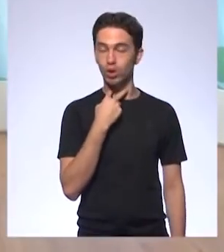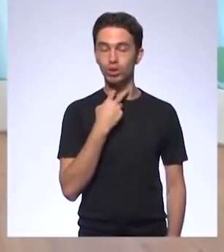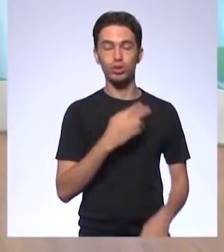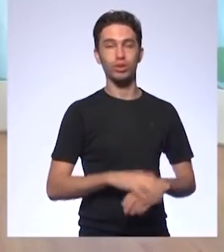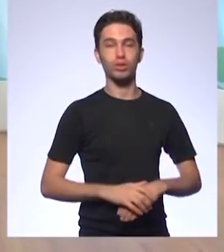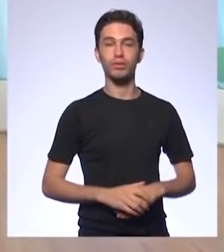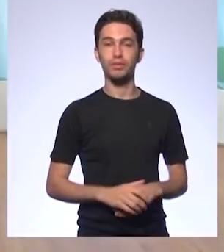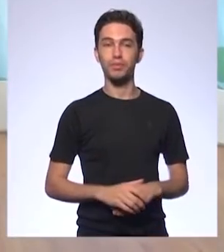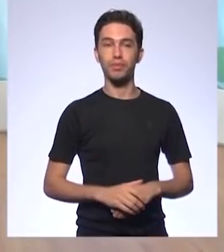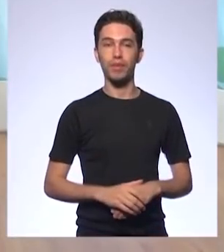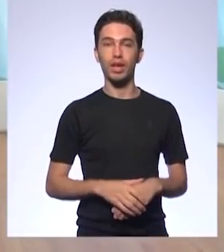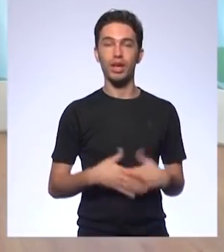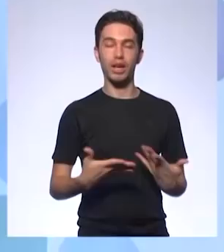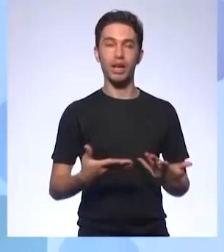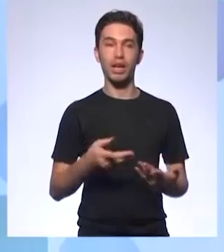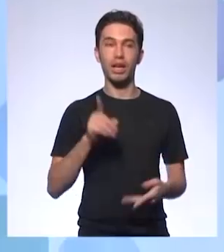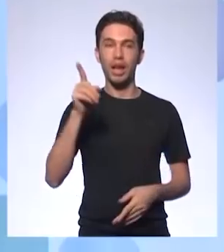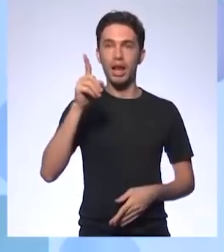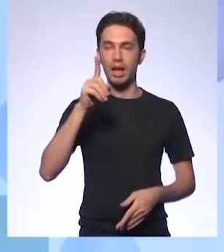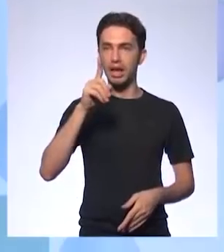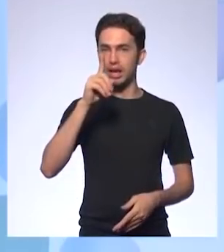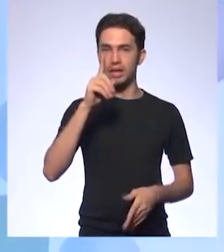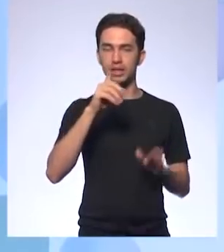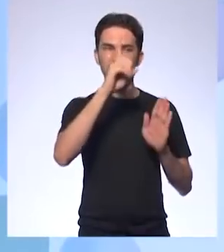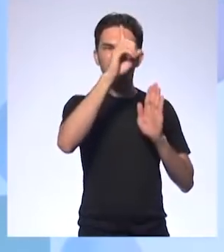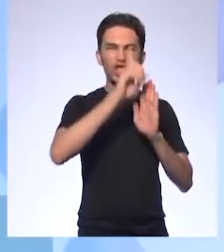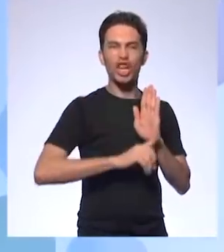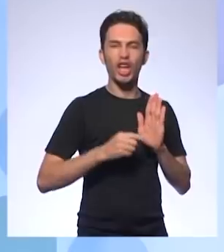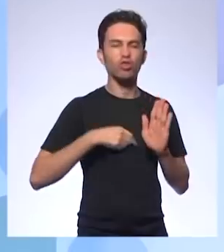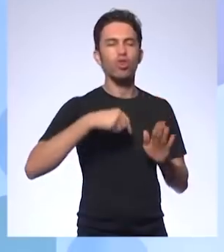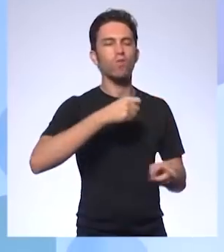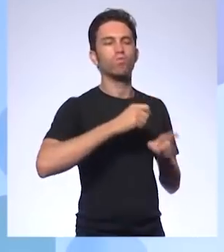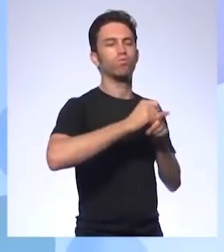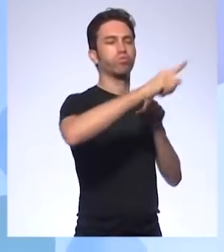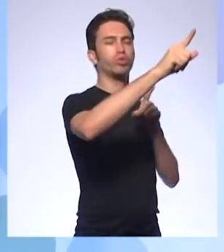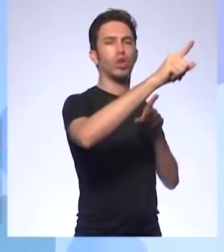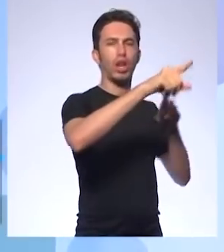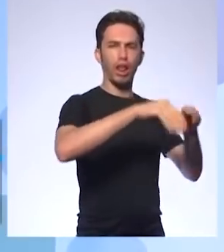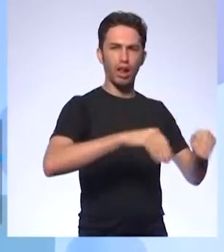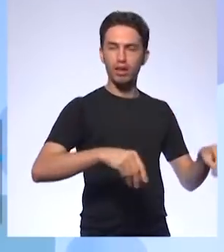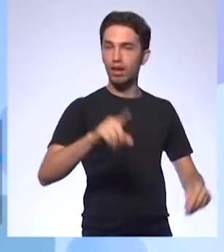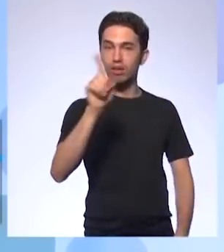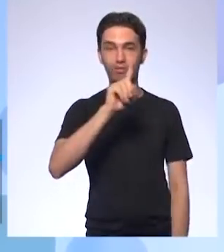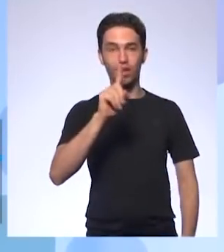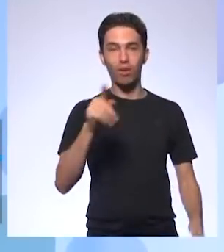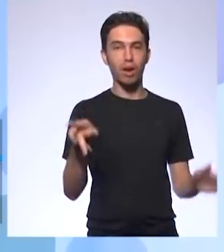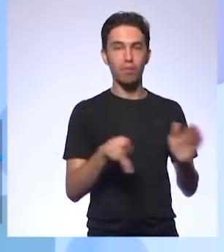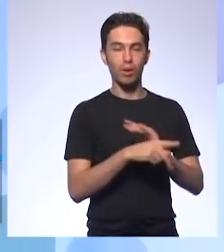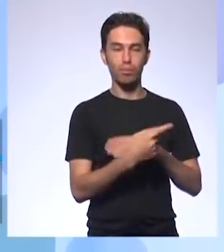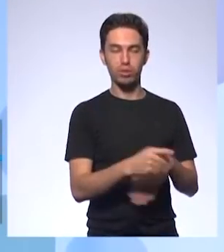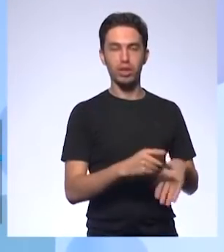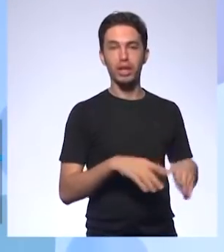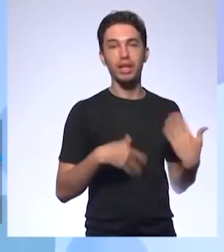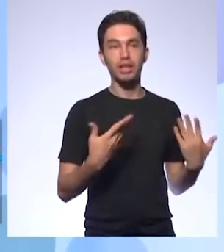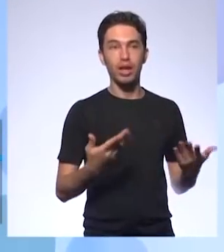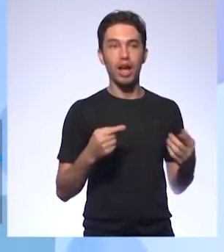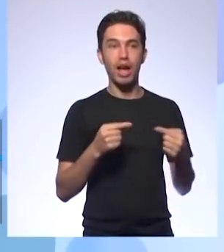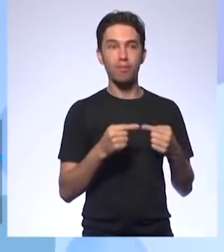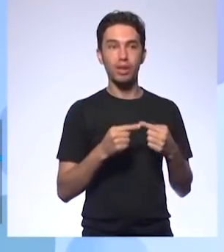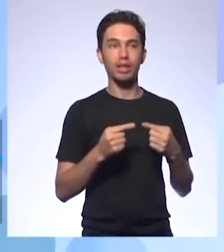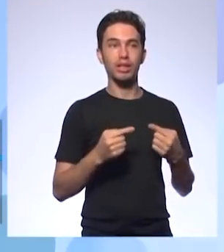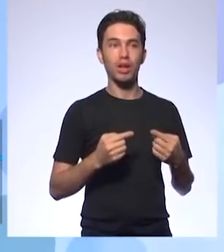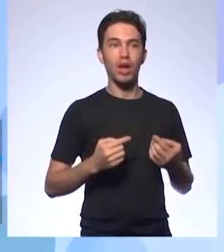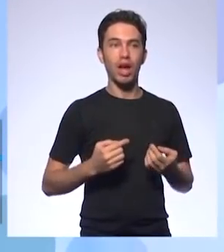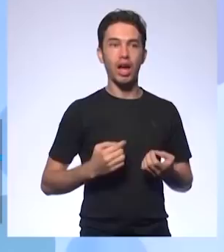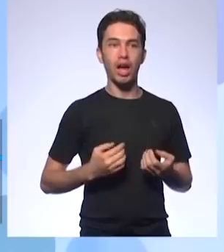sair dessa terra. O senhor feudal ele não tem o direito de tirar aquela família da terra. Então, a servidão ela está relacionada com a terra, com